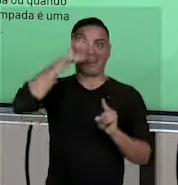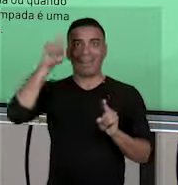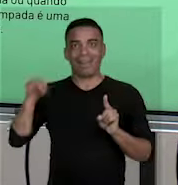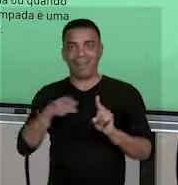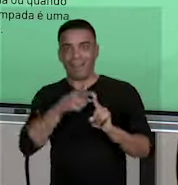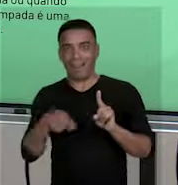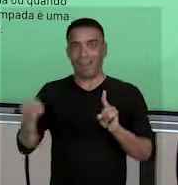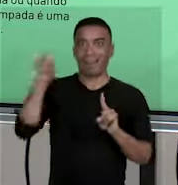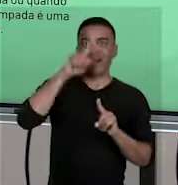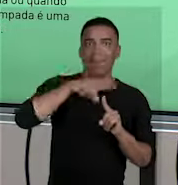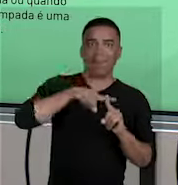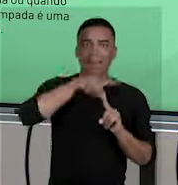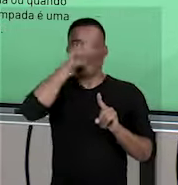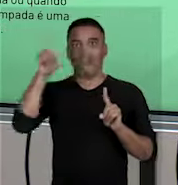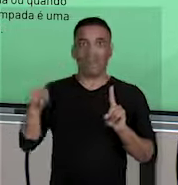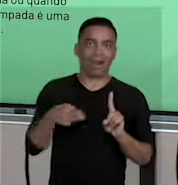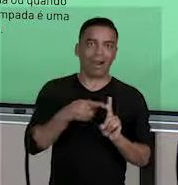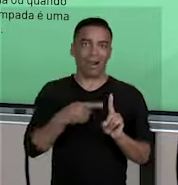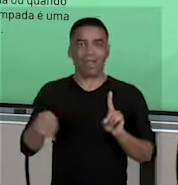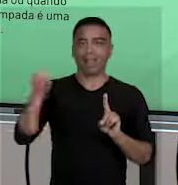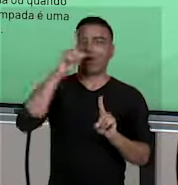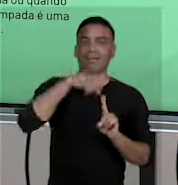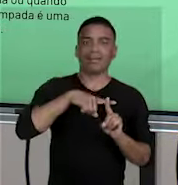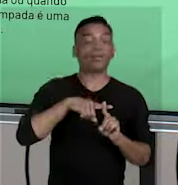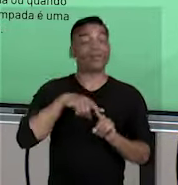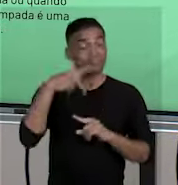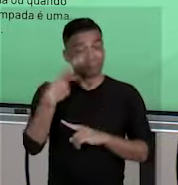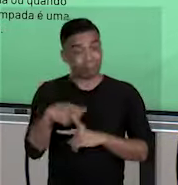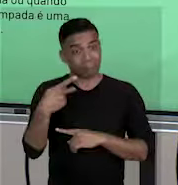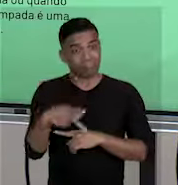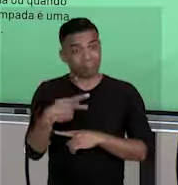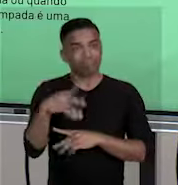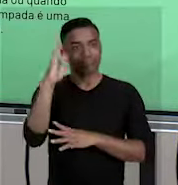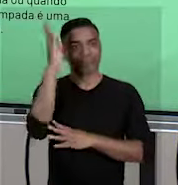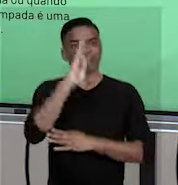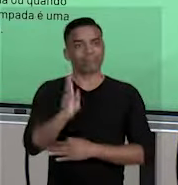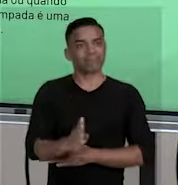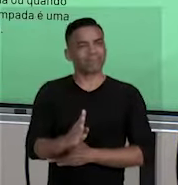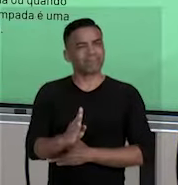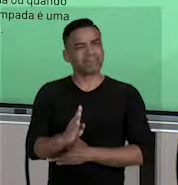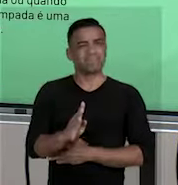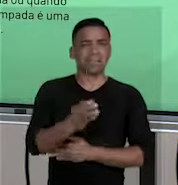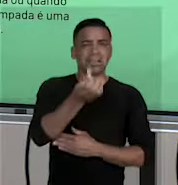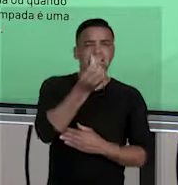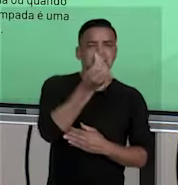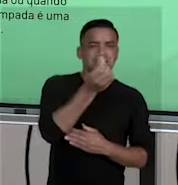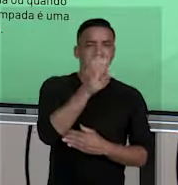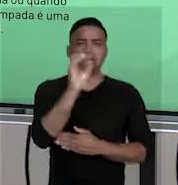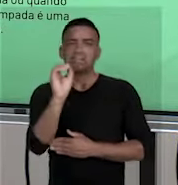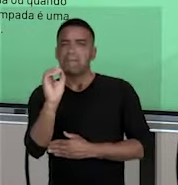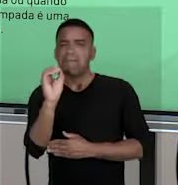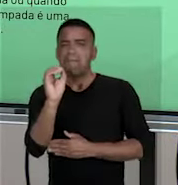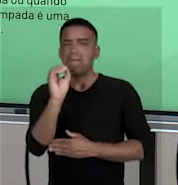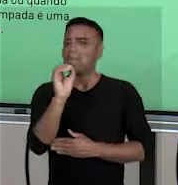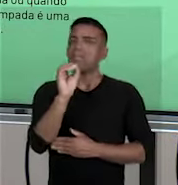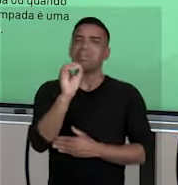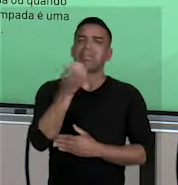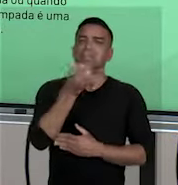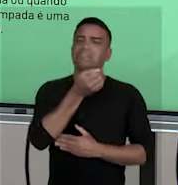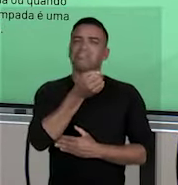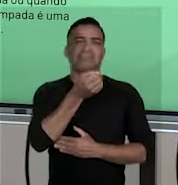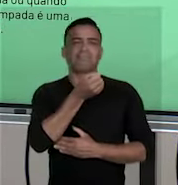a corrente elétrica, tá? Aqui no Brasil, ela alterna cerca de 60 vezes